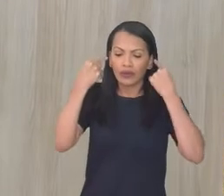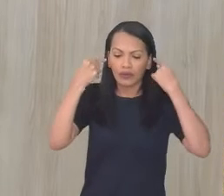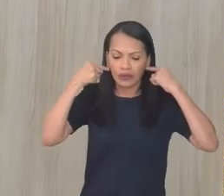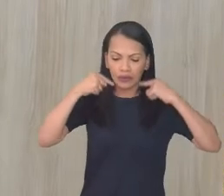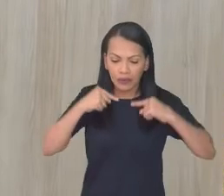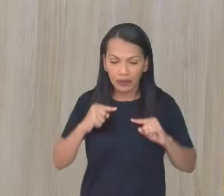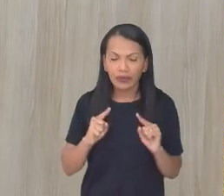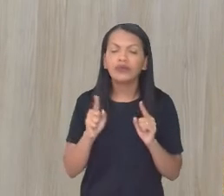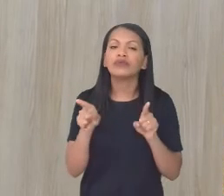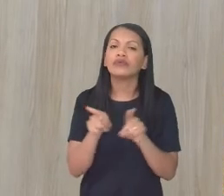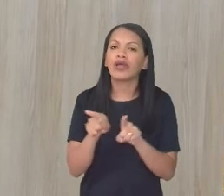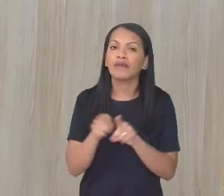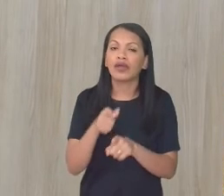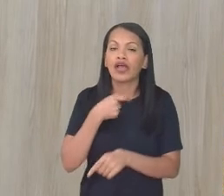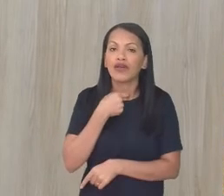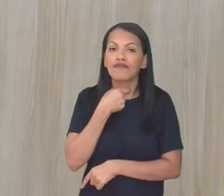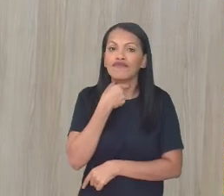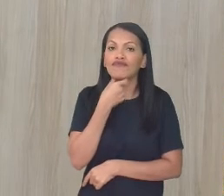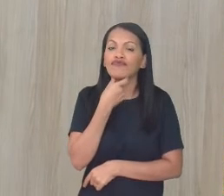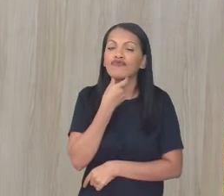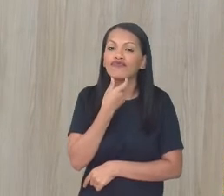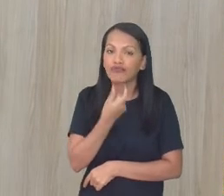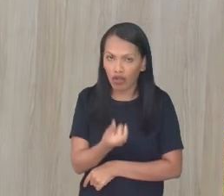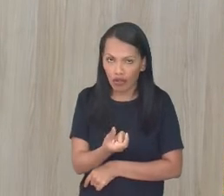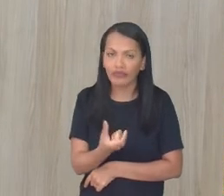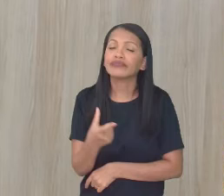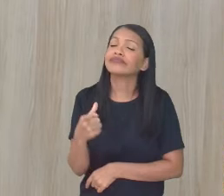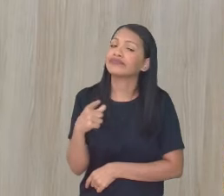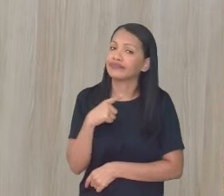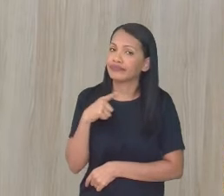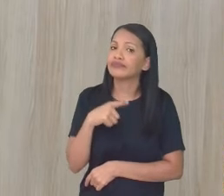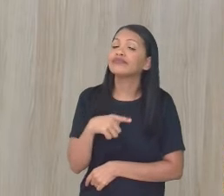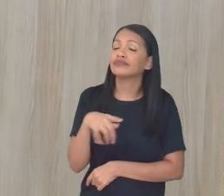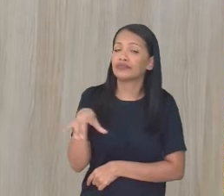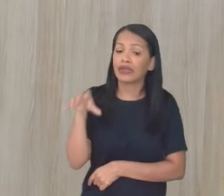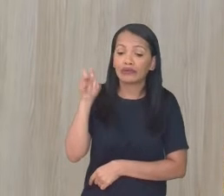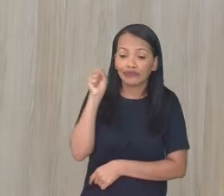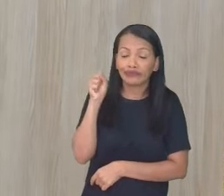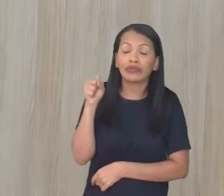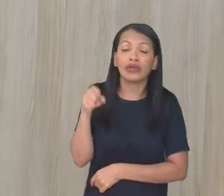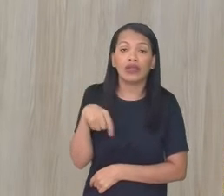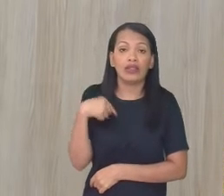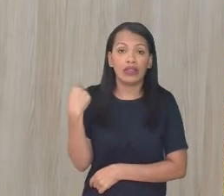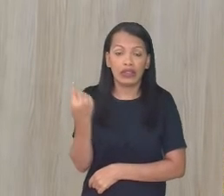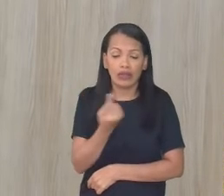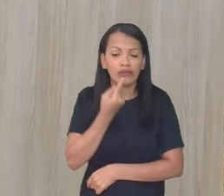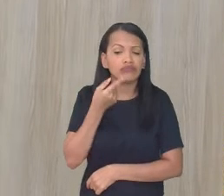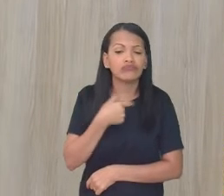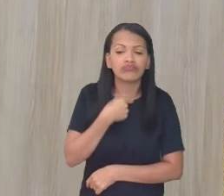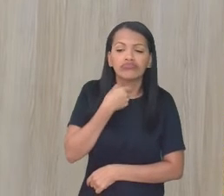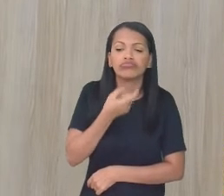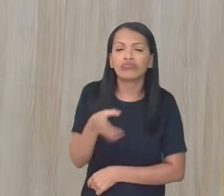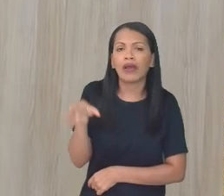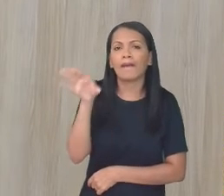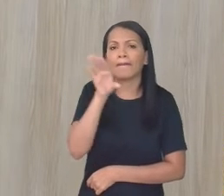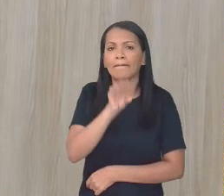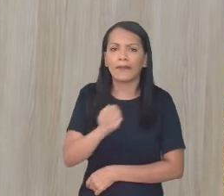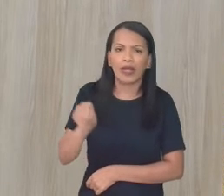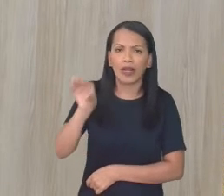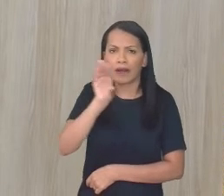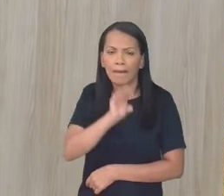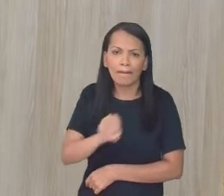a nossa voz, né? Então, nós só conseguimos falar, não é? Porque nós